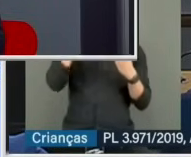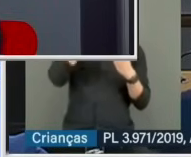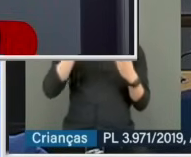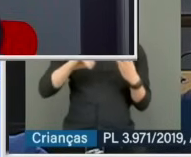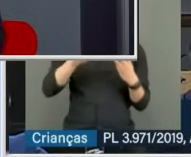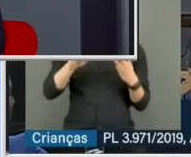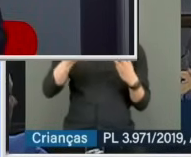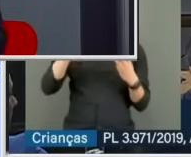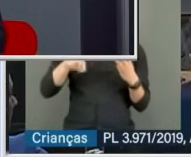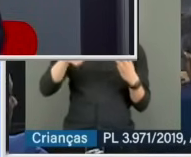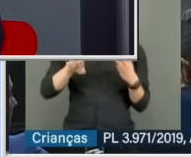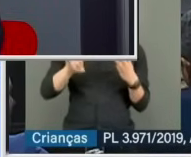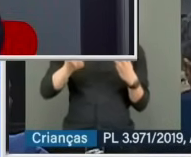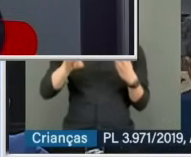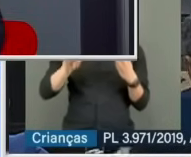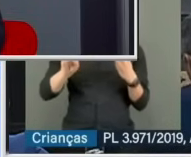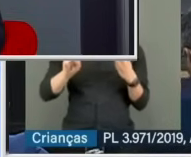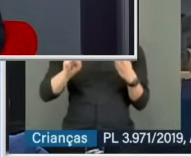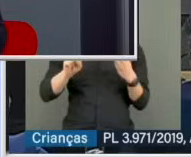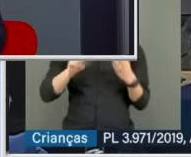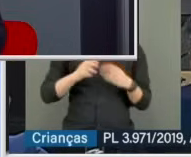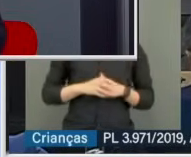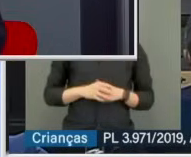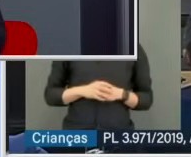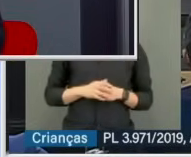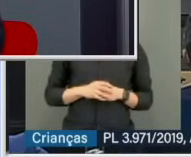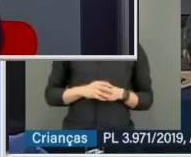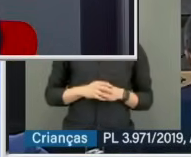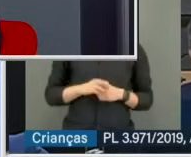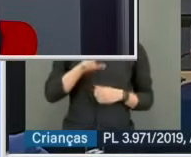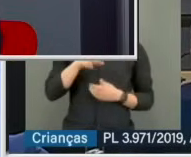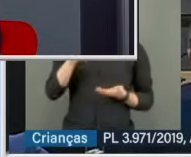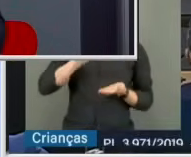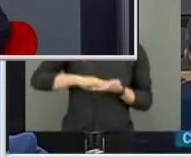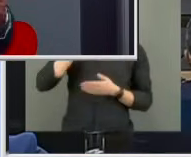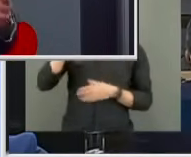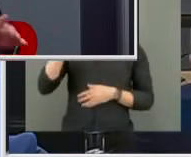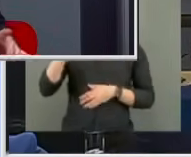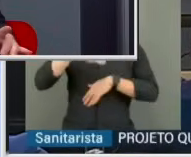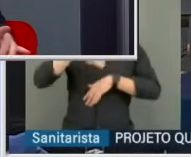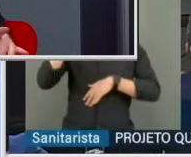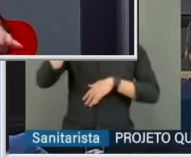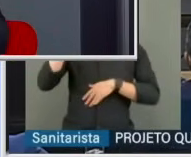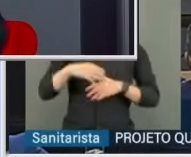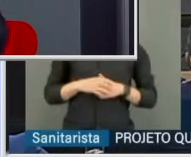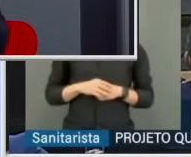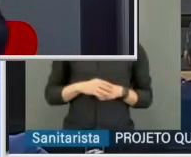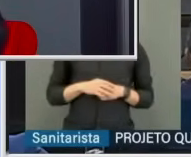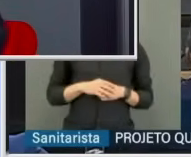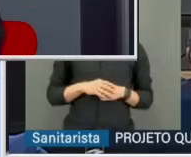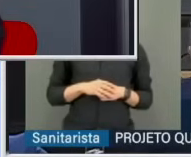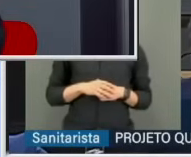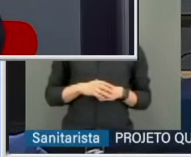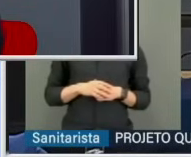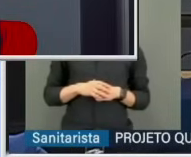um direcionamento de perguntas, muitas vezes perguntas que, claro, têm o objetivo político de expor determinada tese,